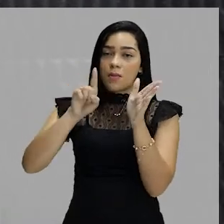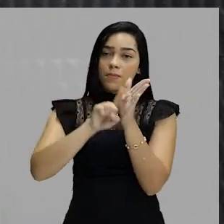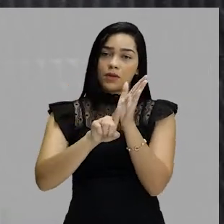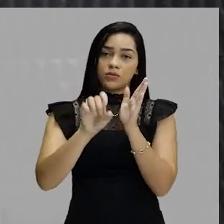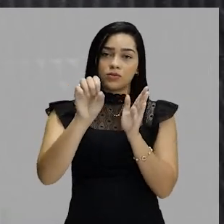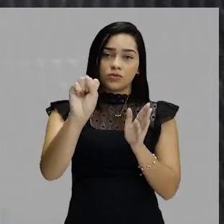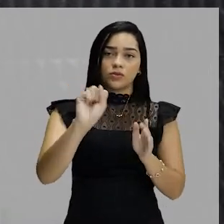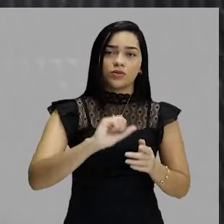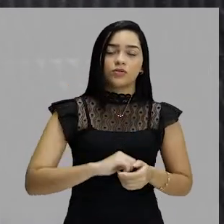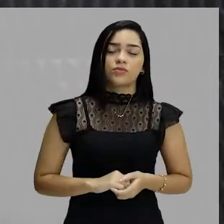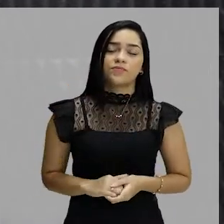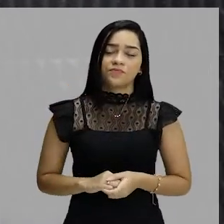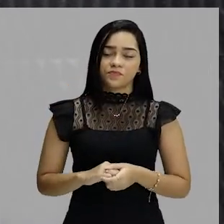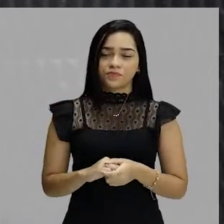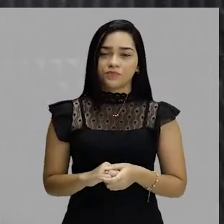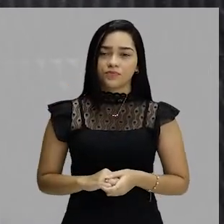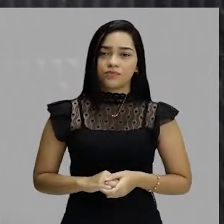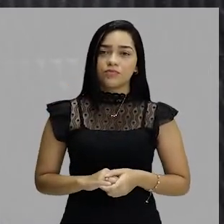8, certo? Aí eu tenho que o